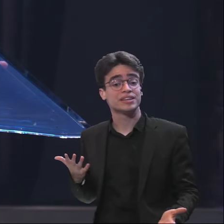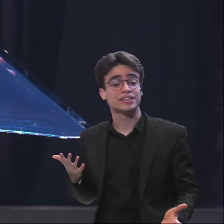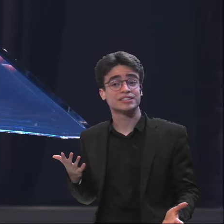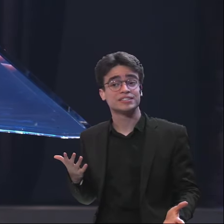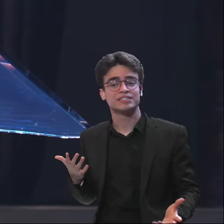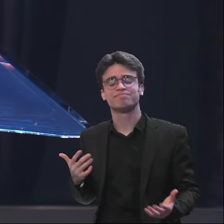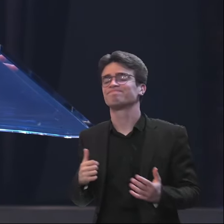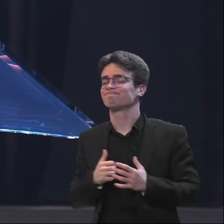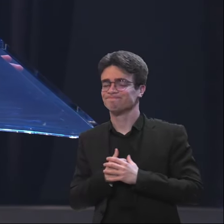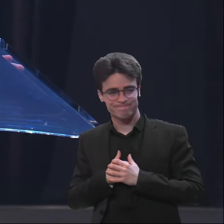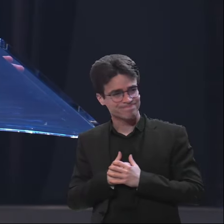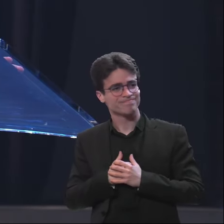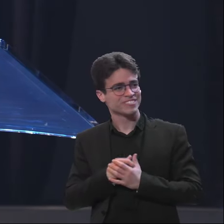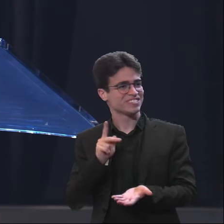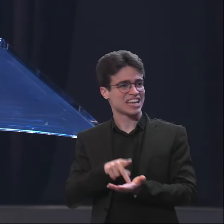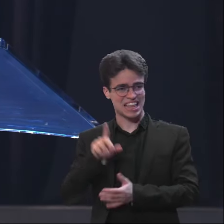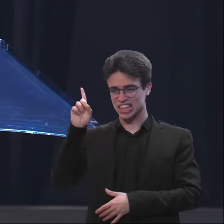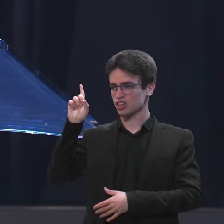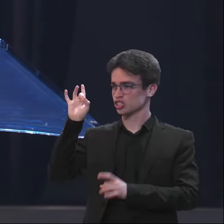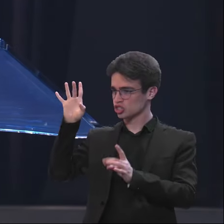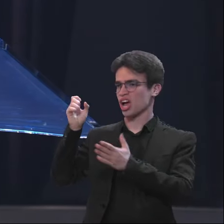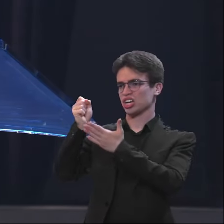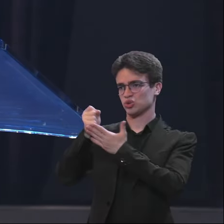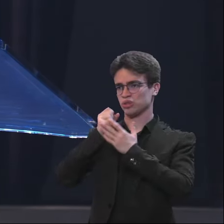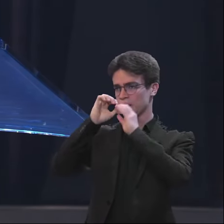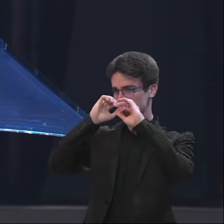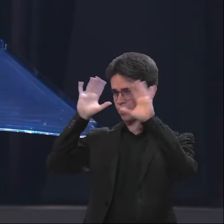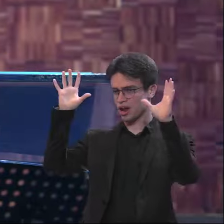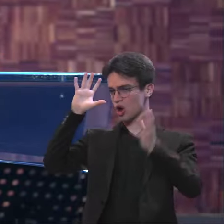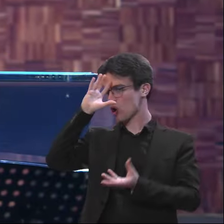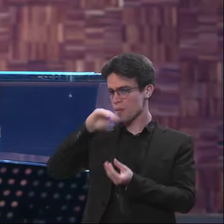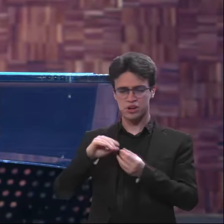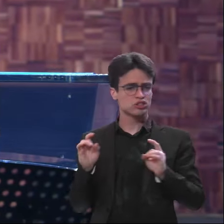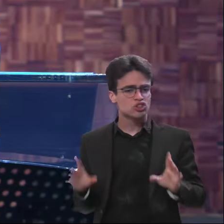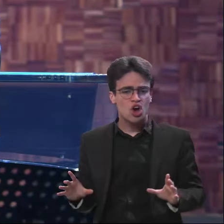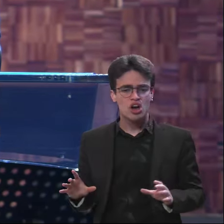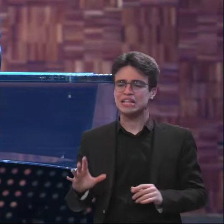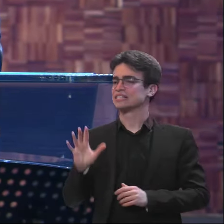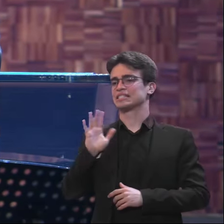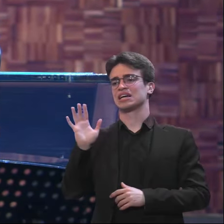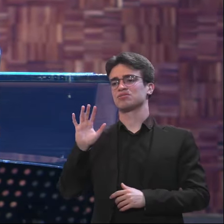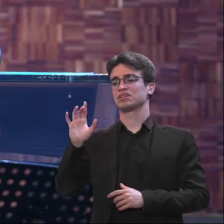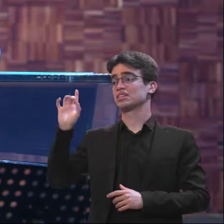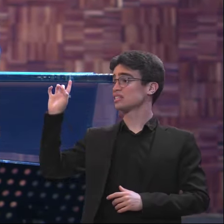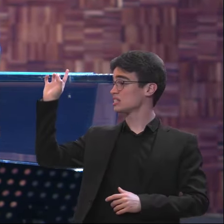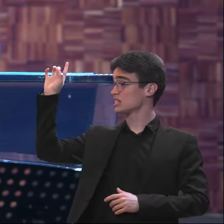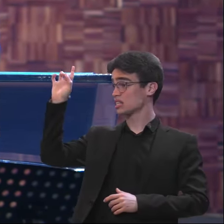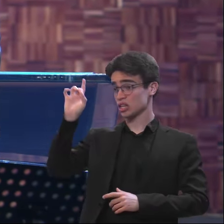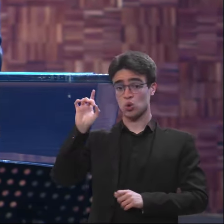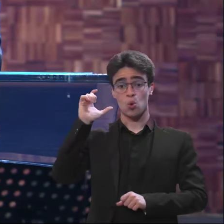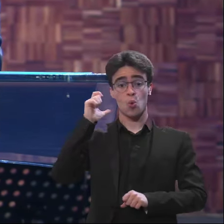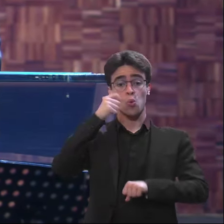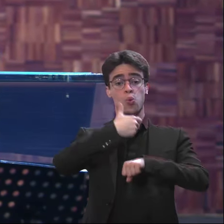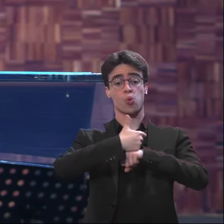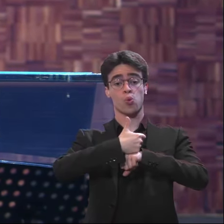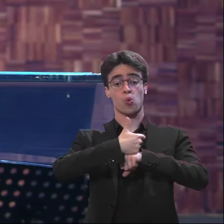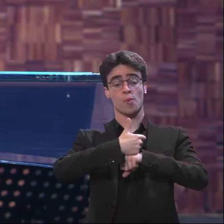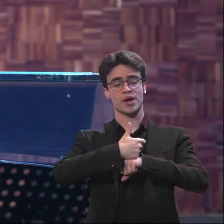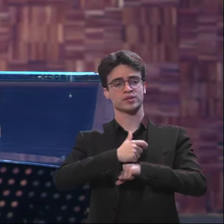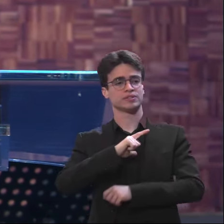Ele não somente abre o nosso entendimento, Ele estabelece o seu comando sobre nós.